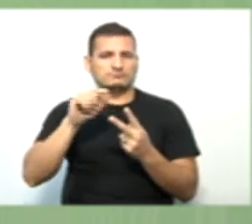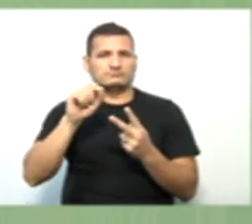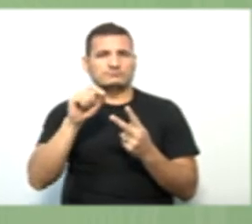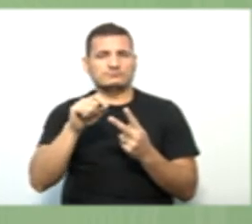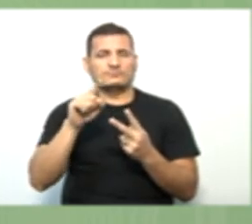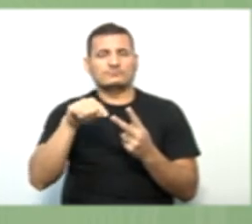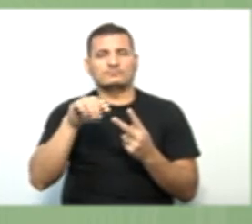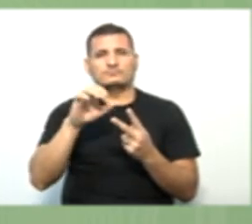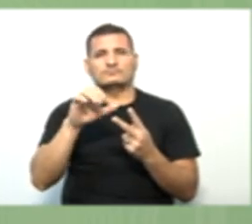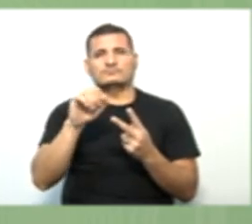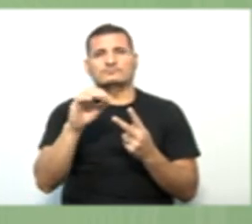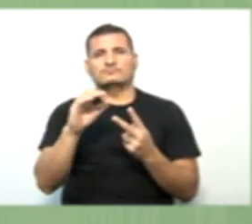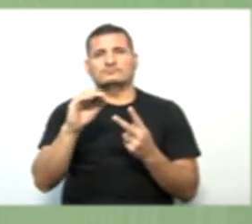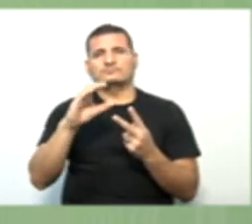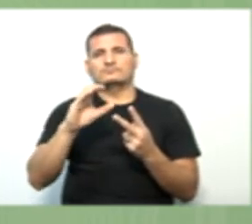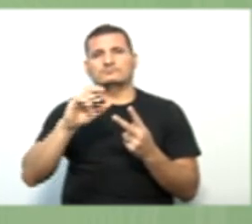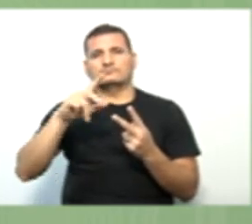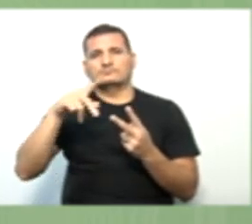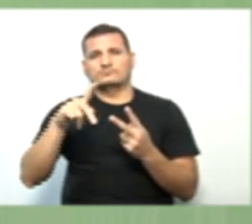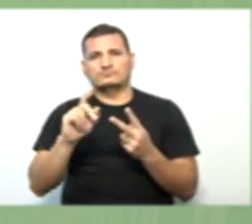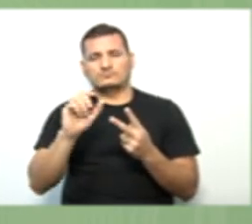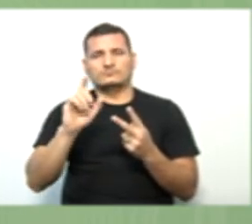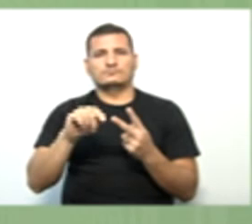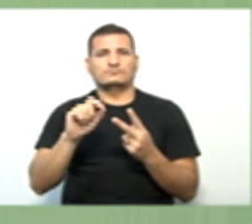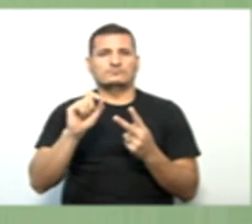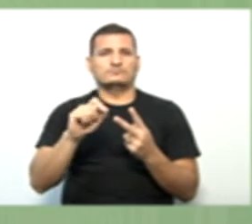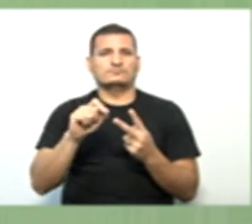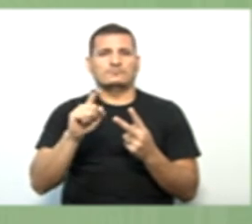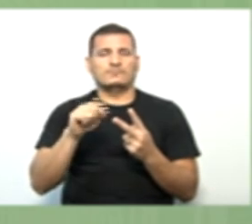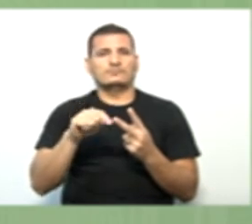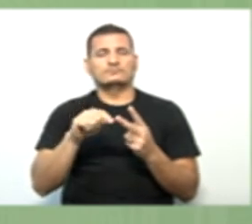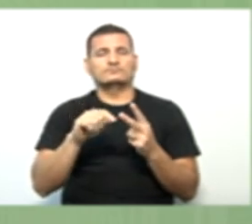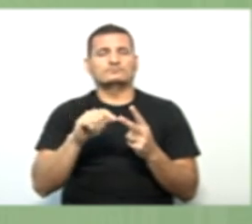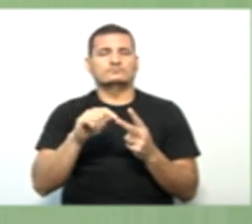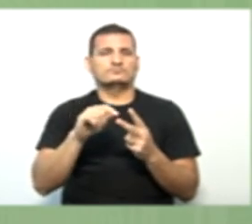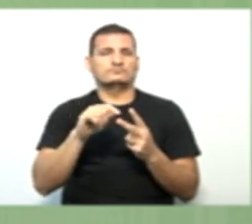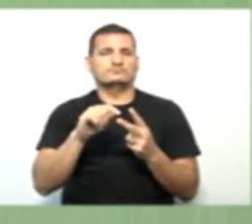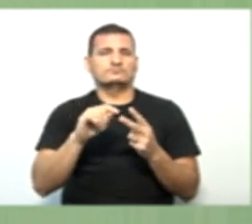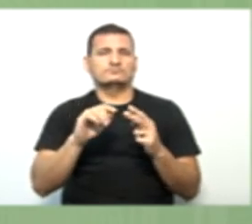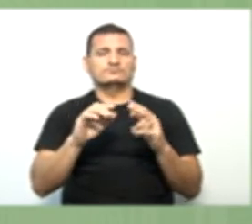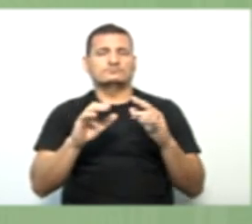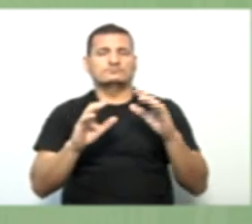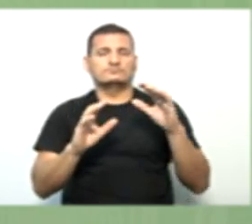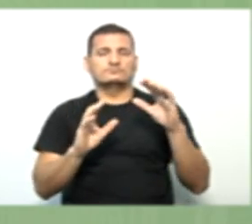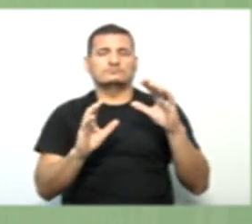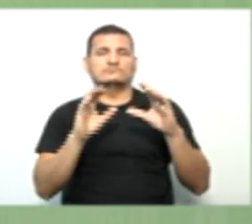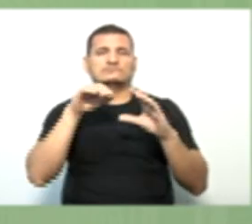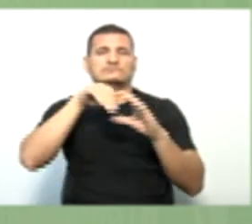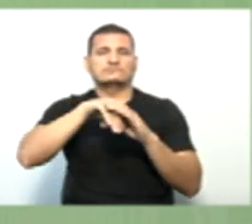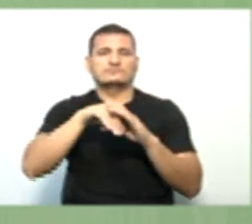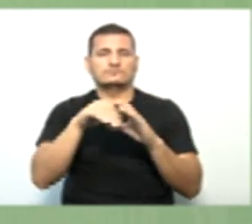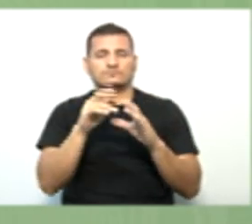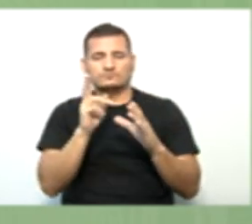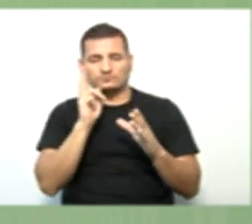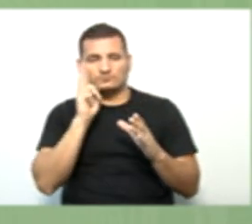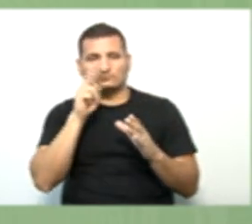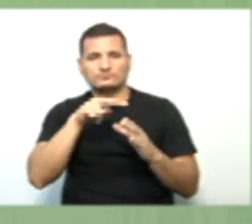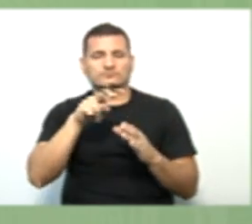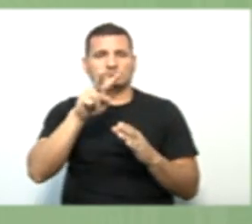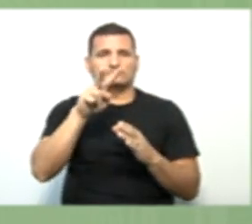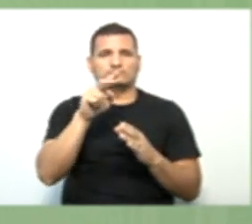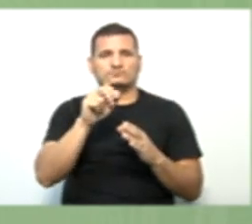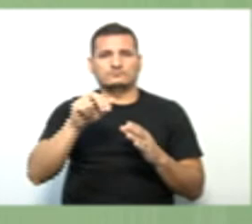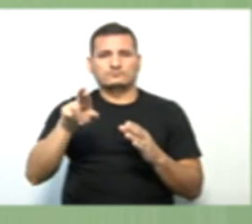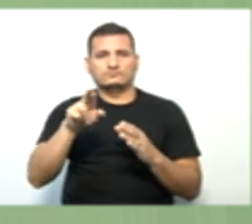ao escopo, quer dizer, o que é o escopo? É a área de validade das variáveis. Aonde que eu consigo enxergar uma